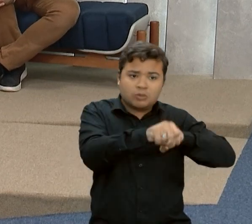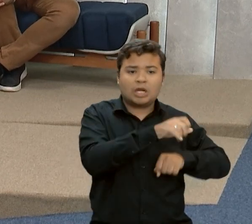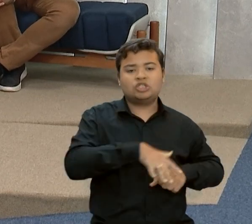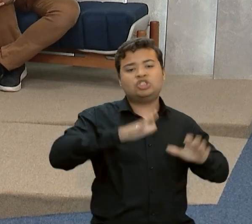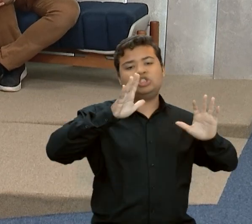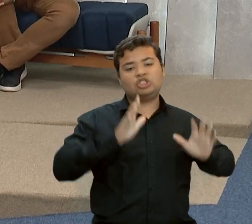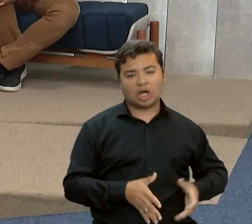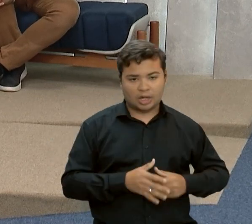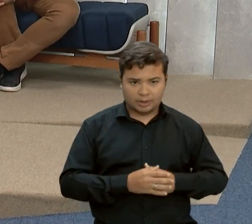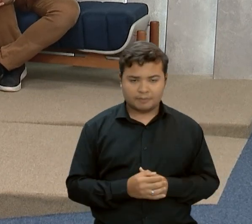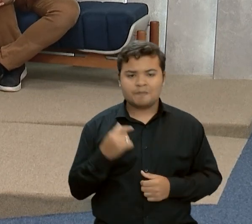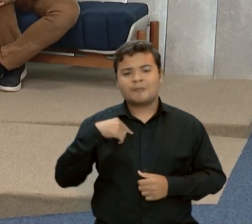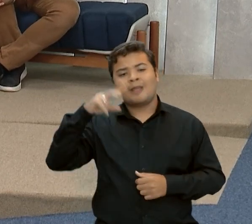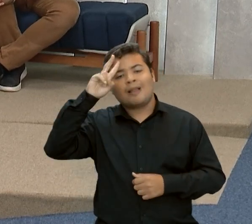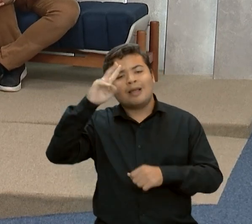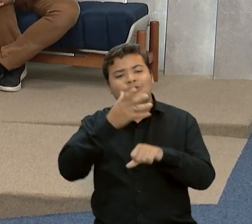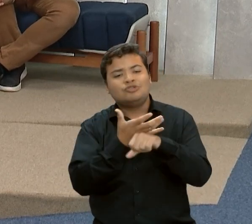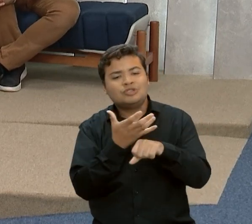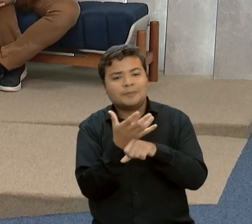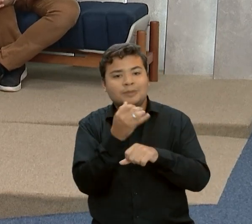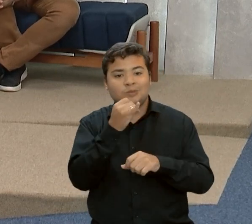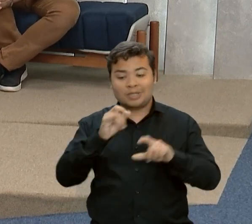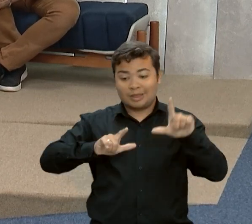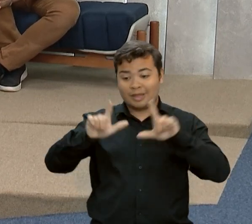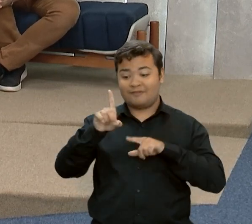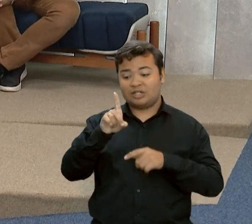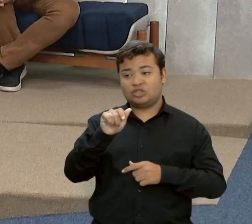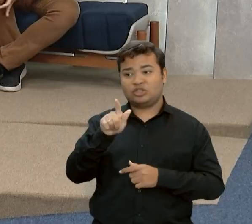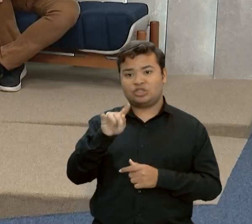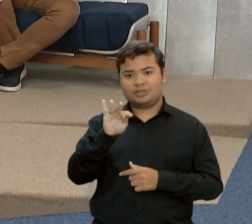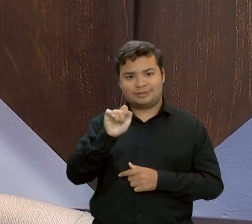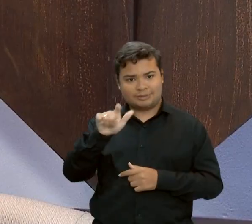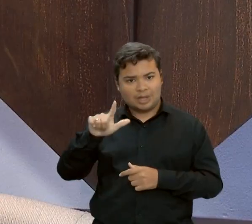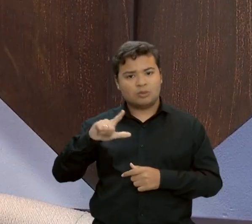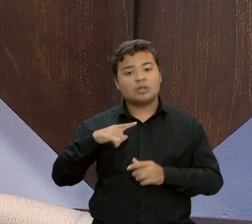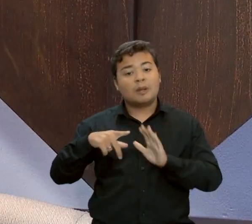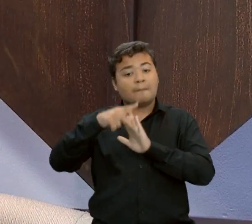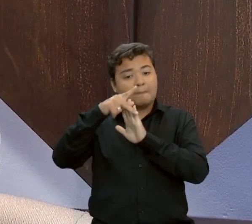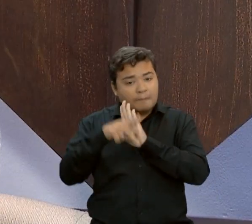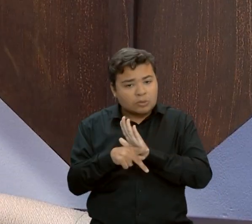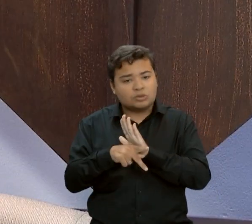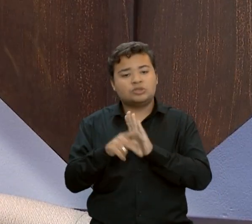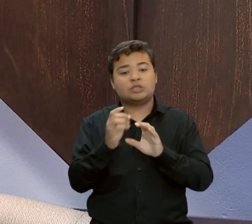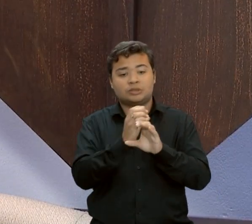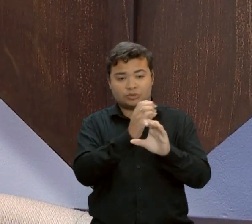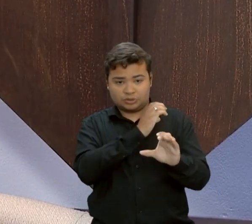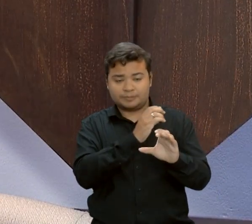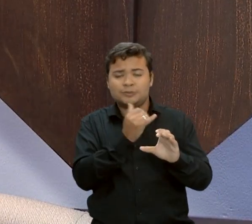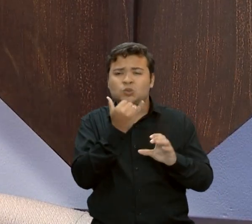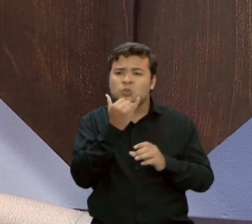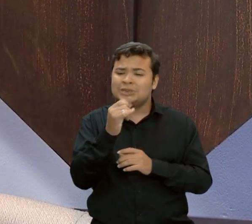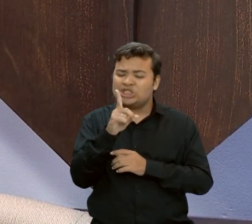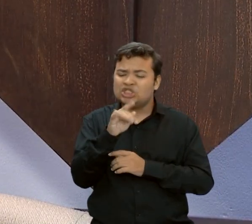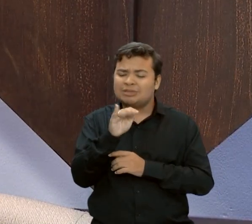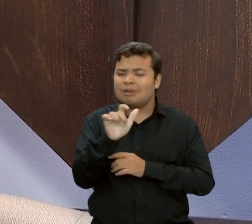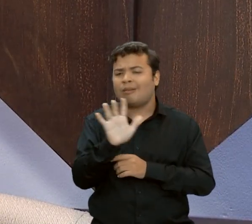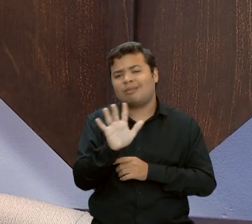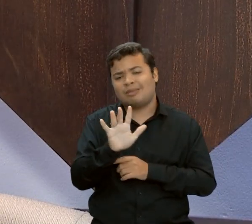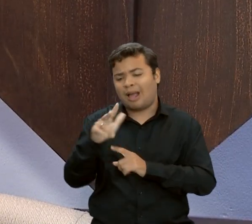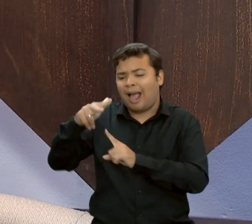lembro de disciplinas como televisão digital, né, a gente fazendo projetos de engenharia de televisão analógica, né,